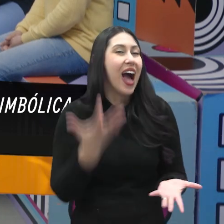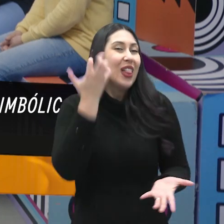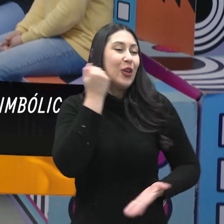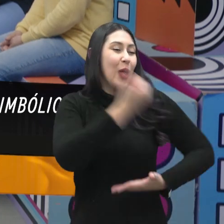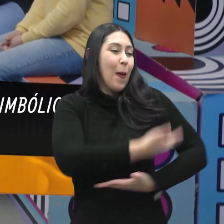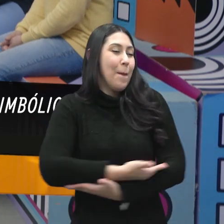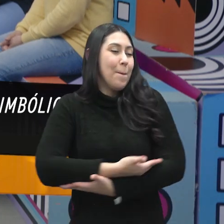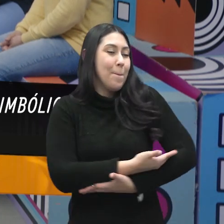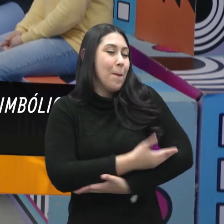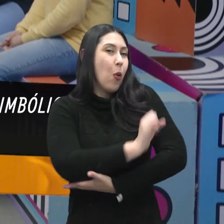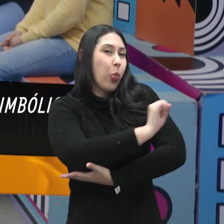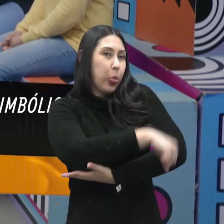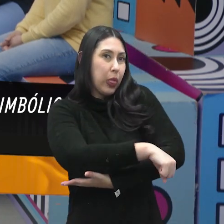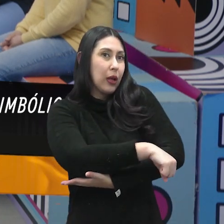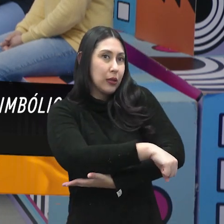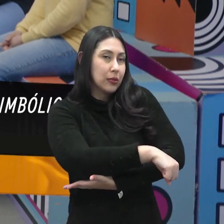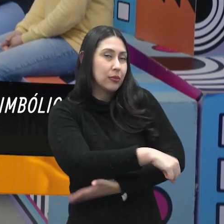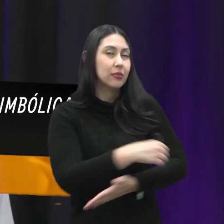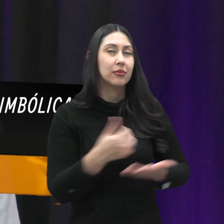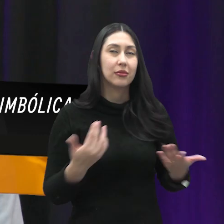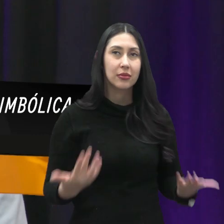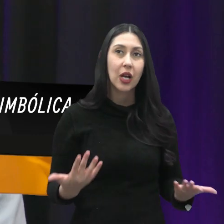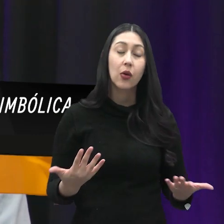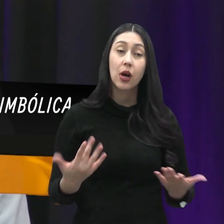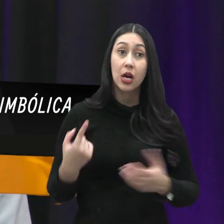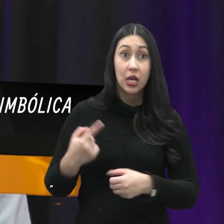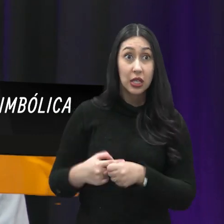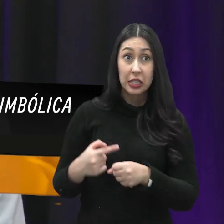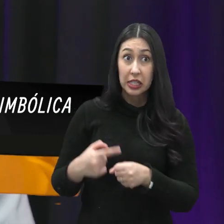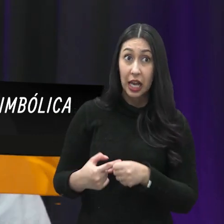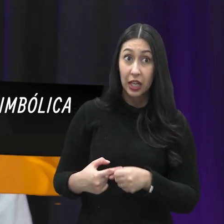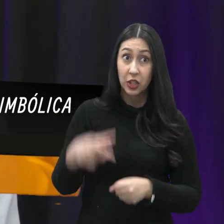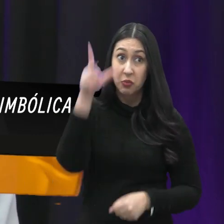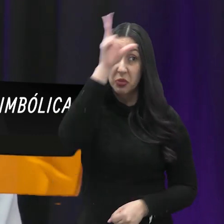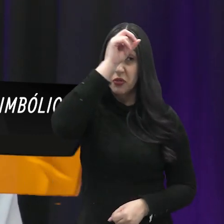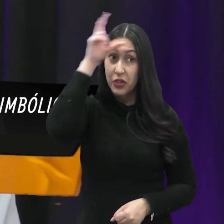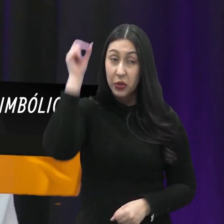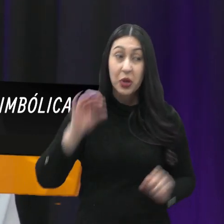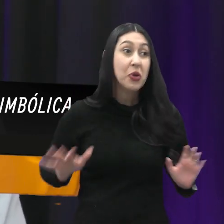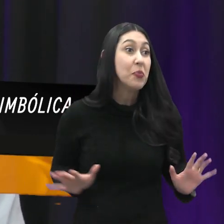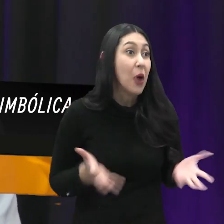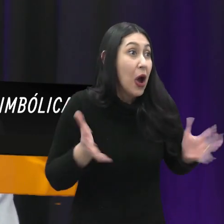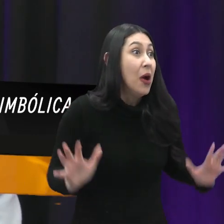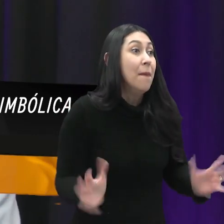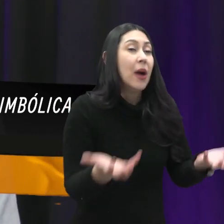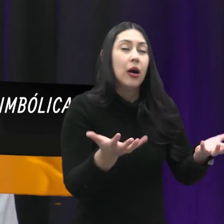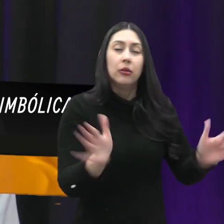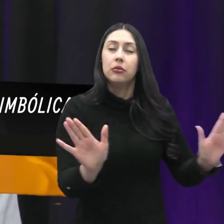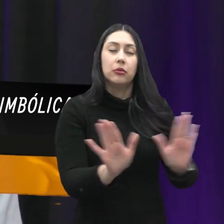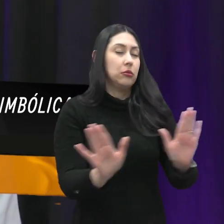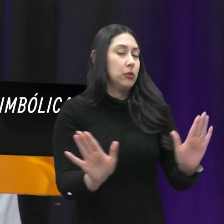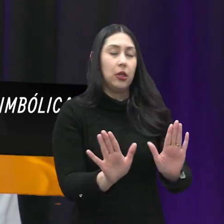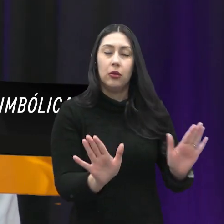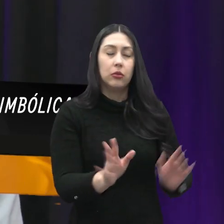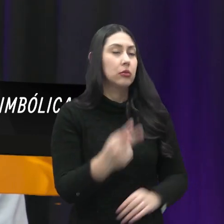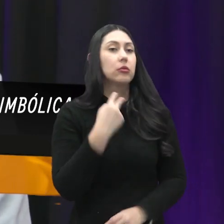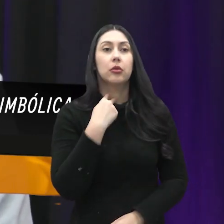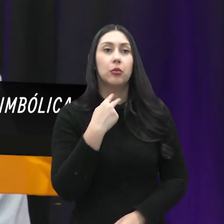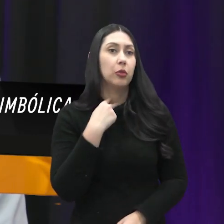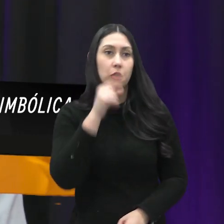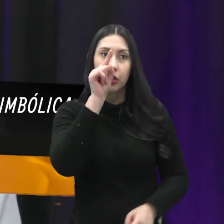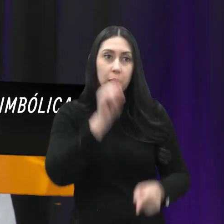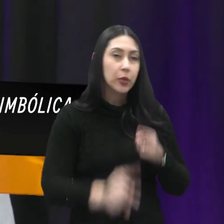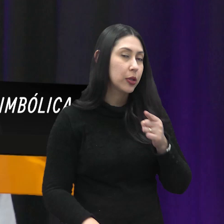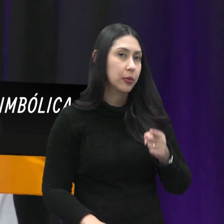de bonecos tipo reborn. Então, que o município não encoraje, de qualquer forma, essa adoção de